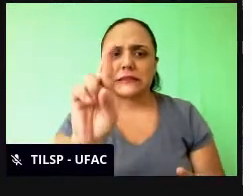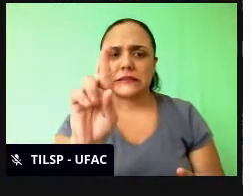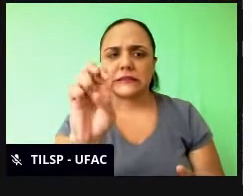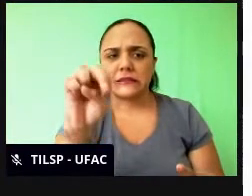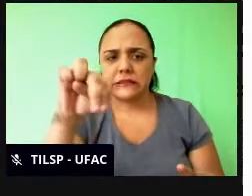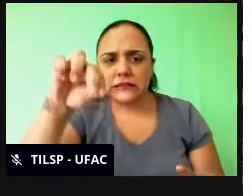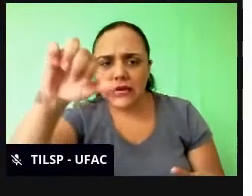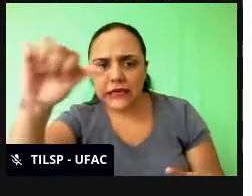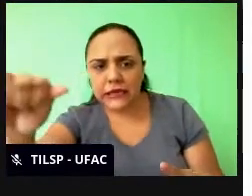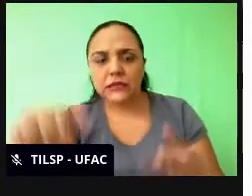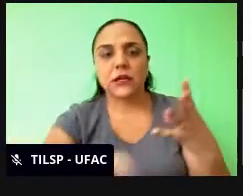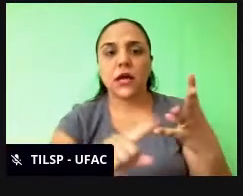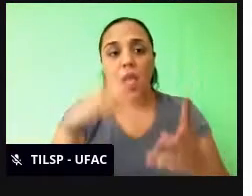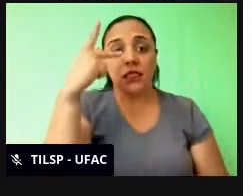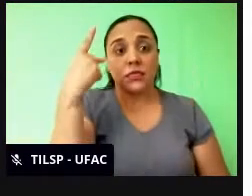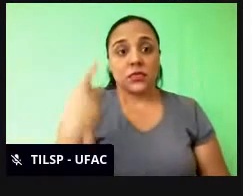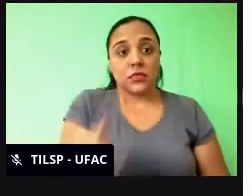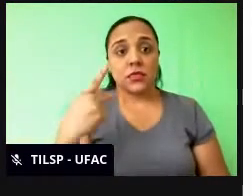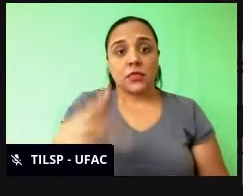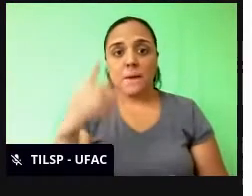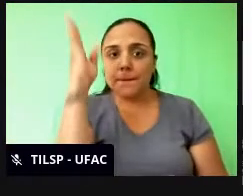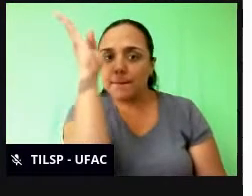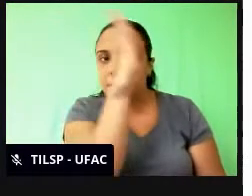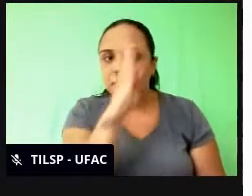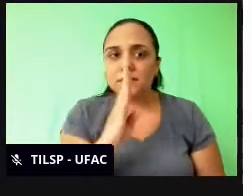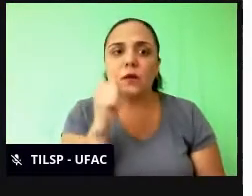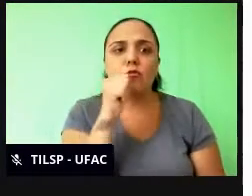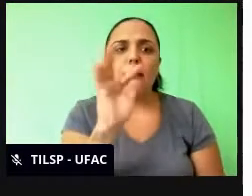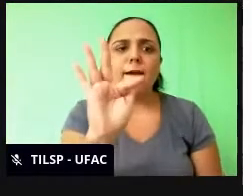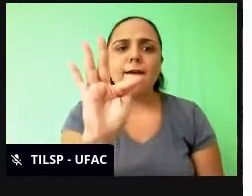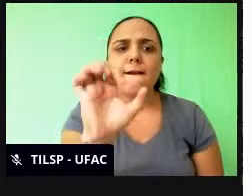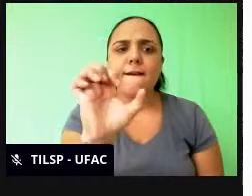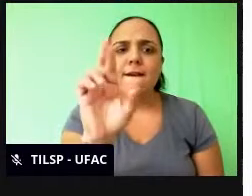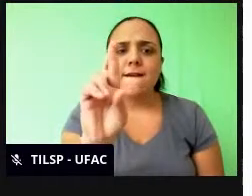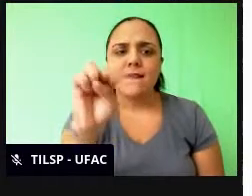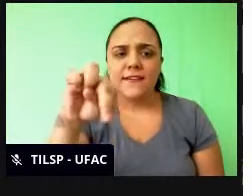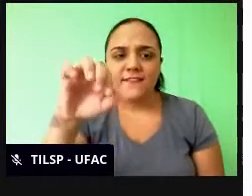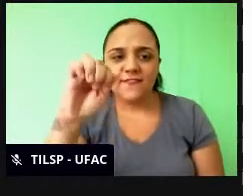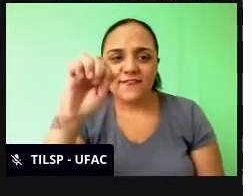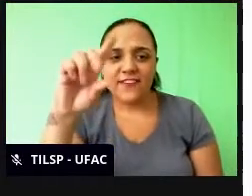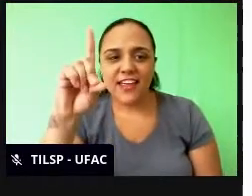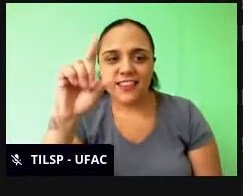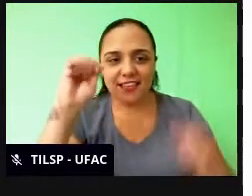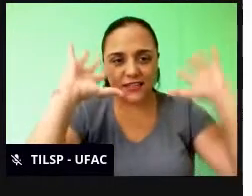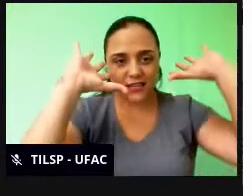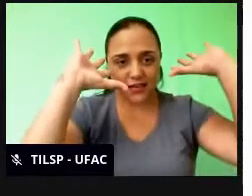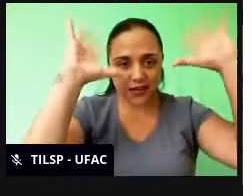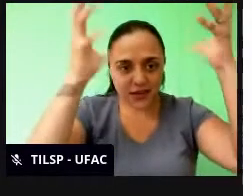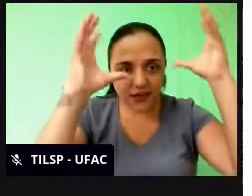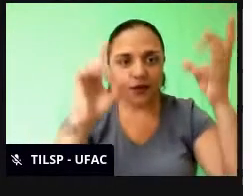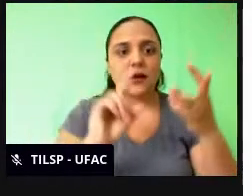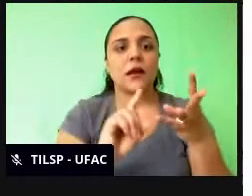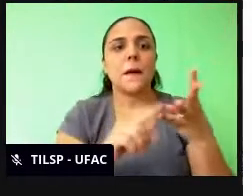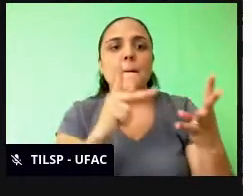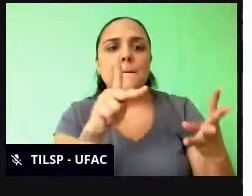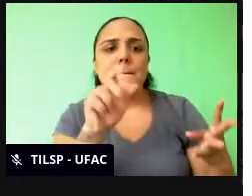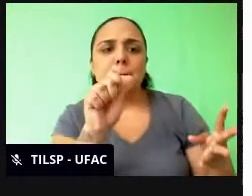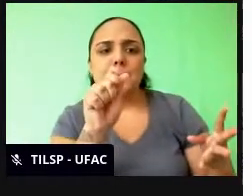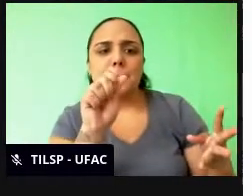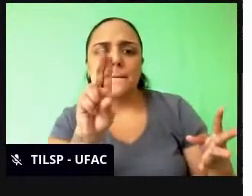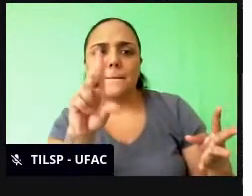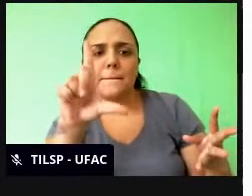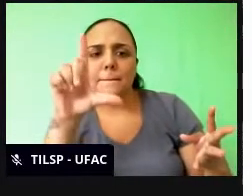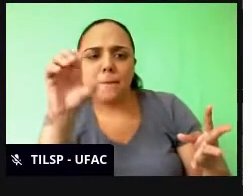Aqui no Brasil, nós temos a Fernandinha do vôlei, temos também o Paulo Vitor, que é fisiculturista, ou seja,